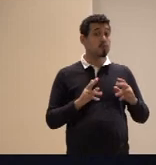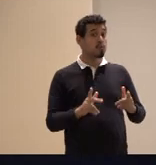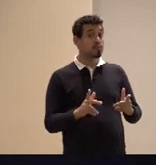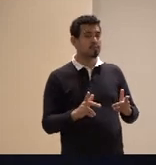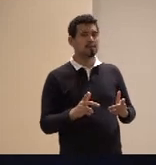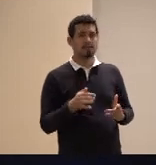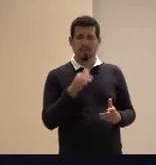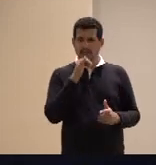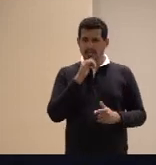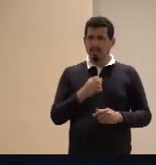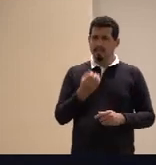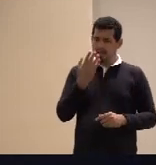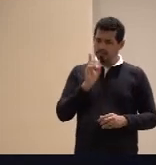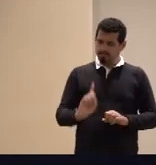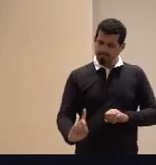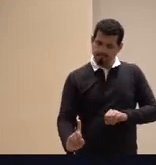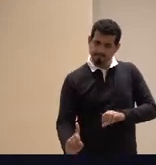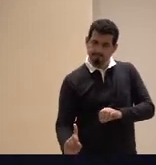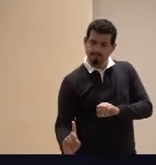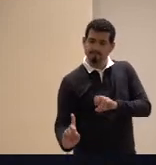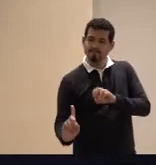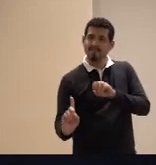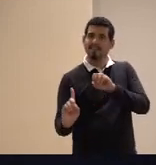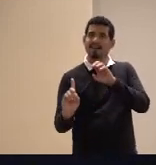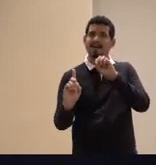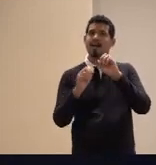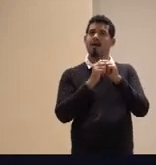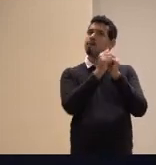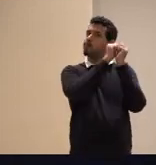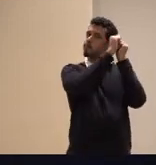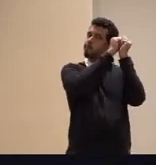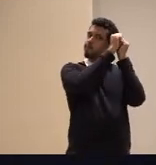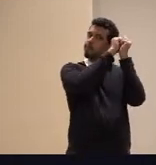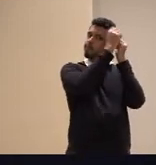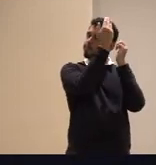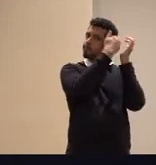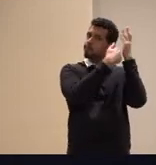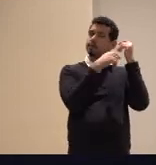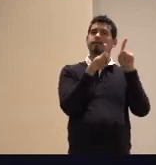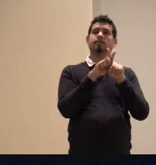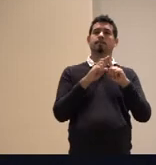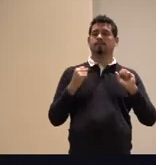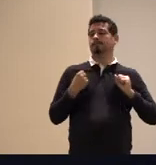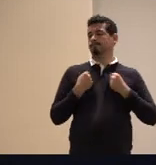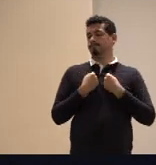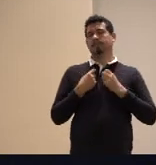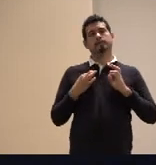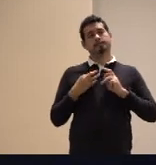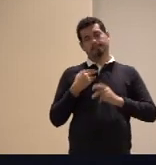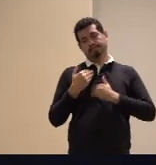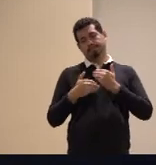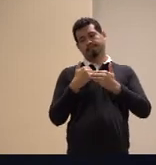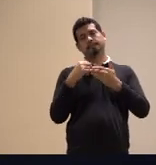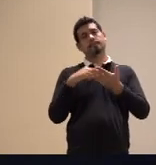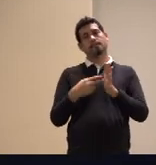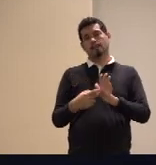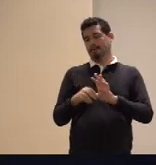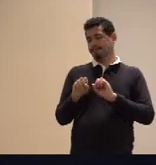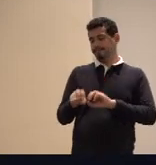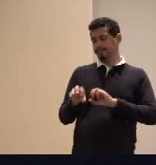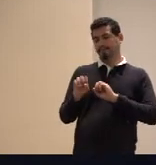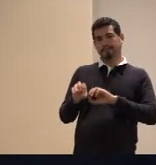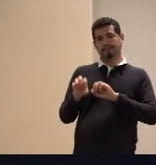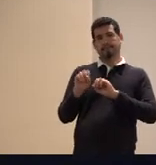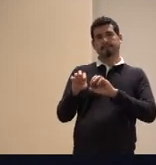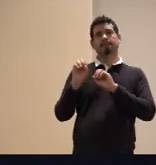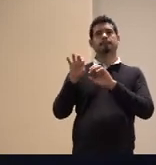desde ensinar a lavar o cabelinho deles, a saber se vestir, então, todo esse processo também é ensinado, né? Eles